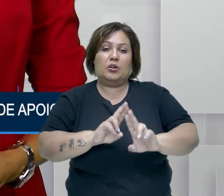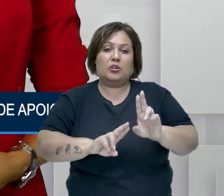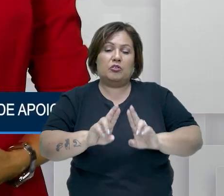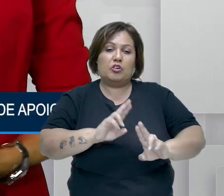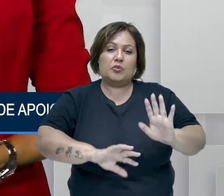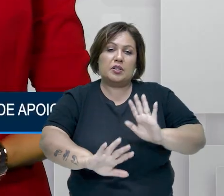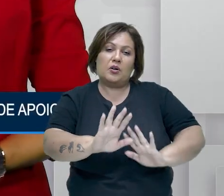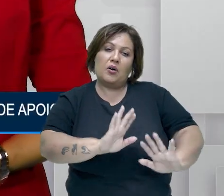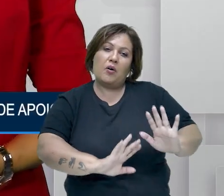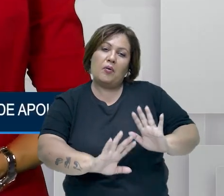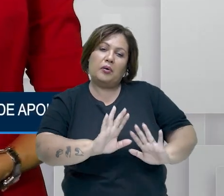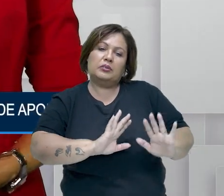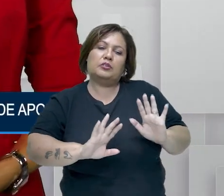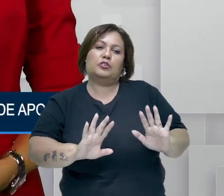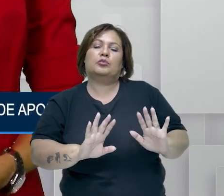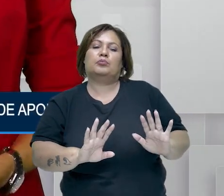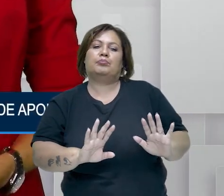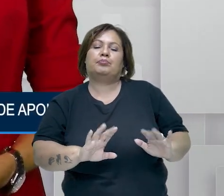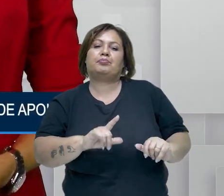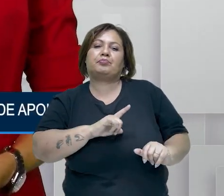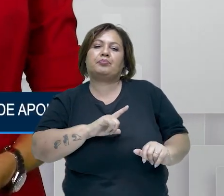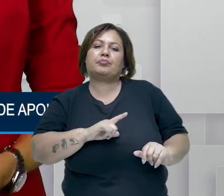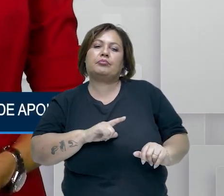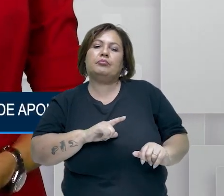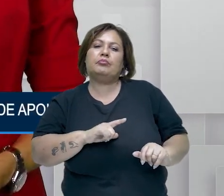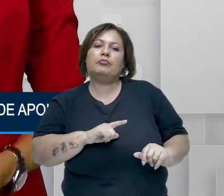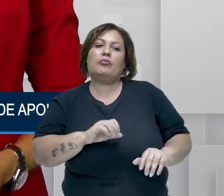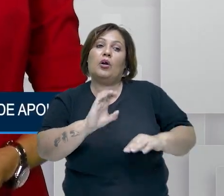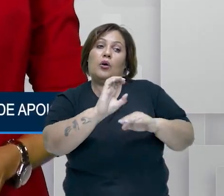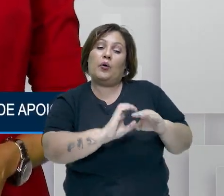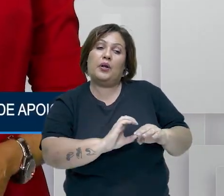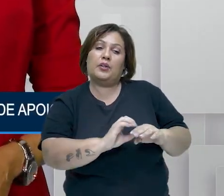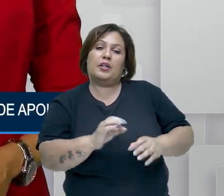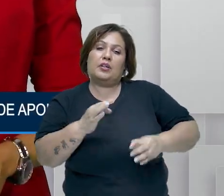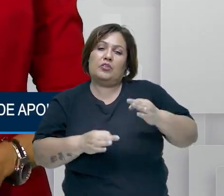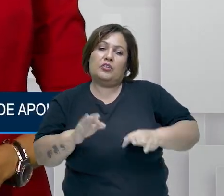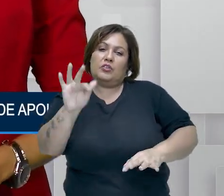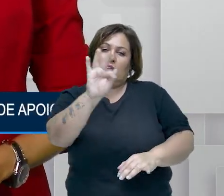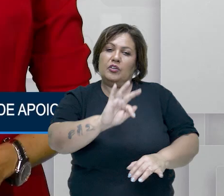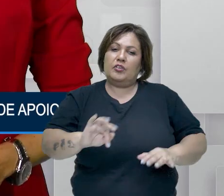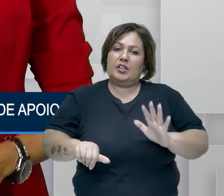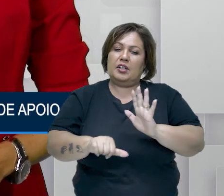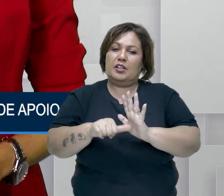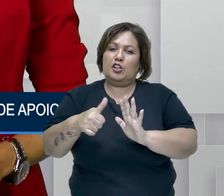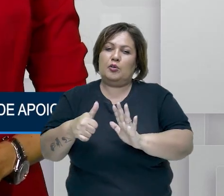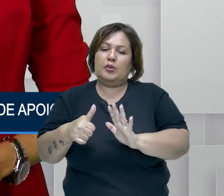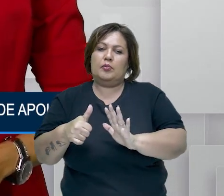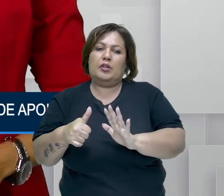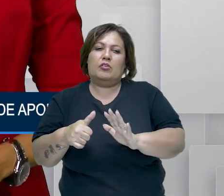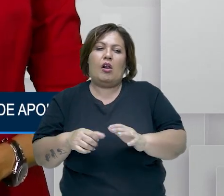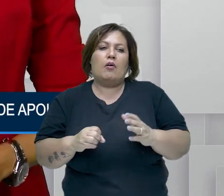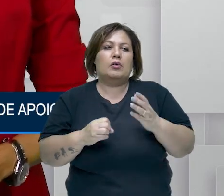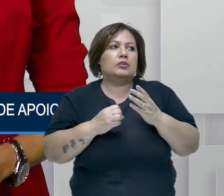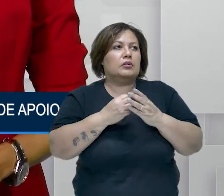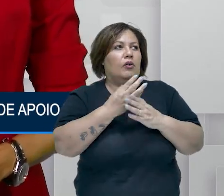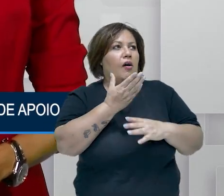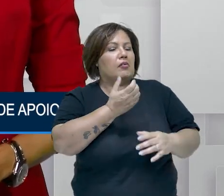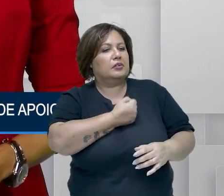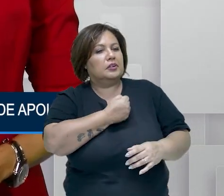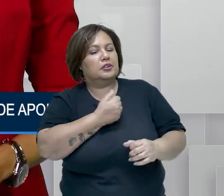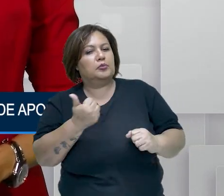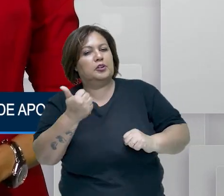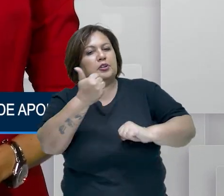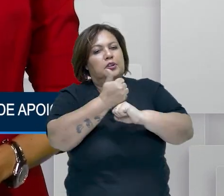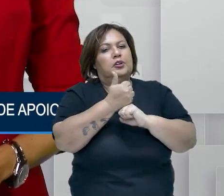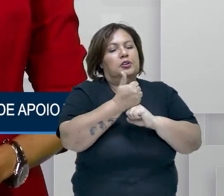procedimentos no tratamento de demandas ambientais coletivas, a Corregedoria Regional da Justiça Federal da Primeira Região criou o Núcleo de Apoio